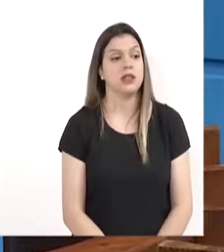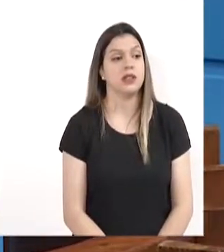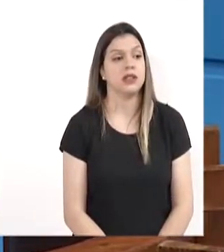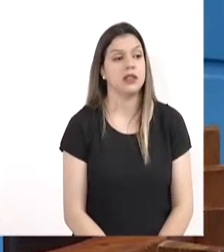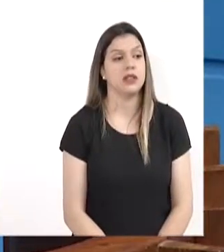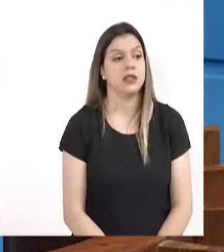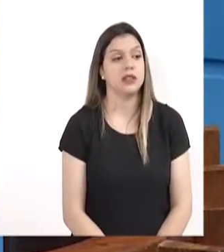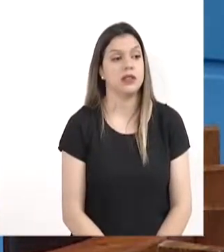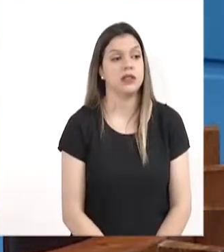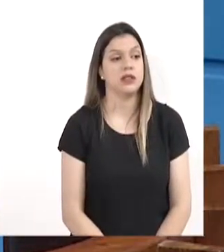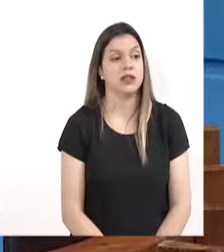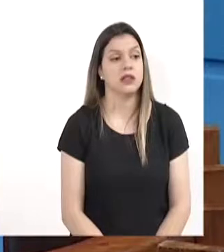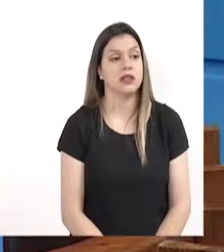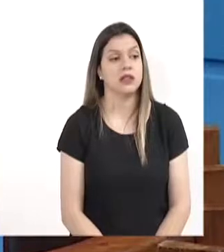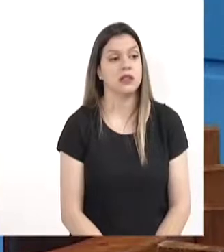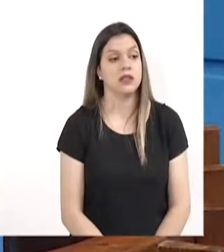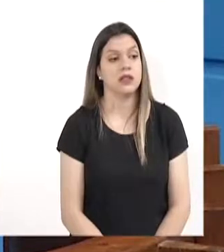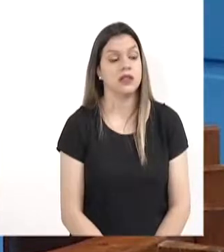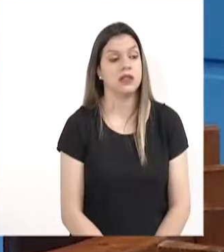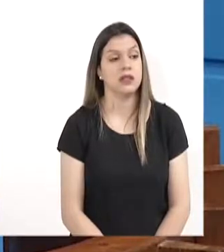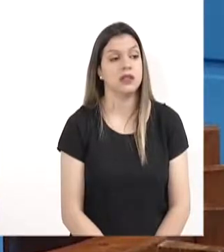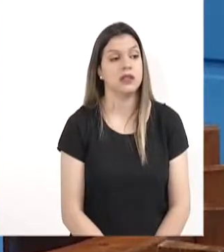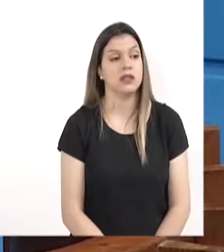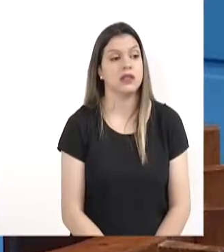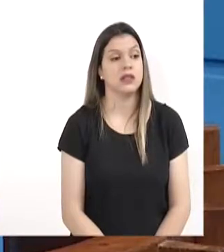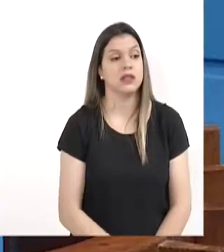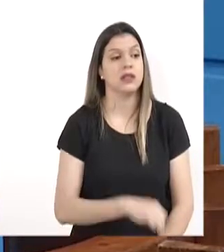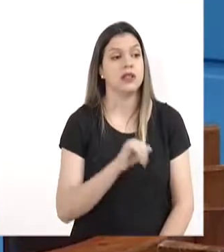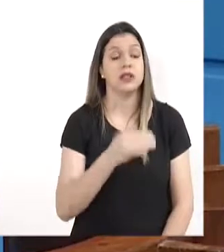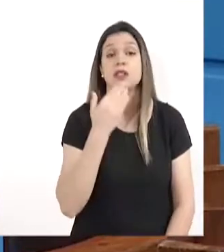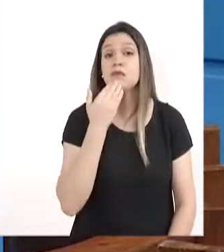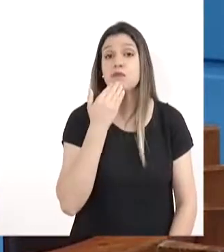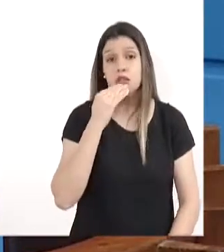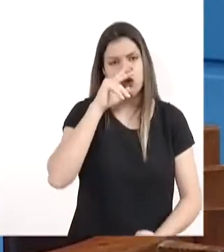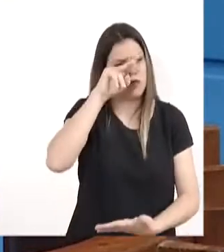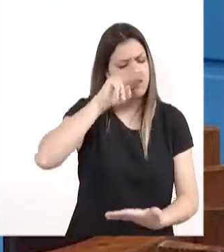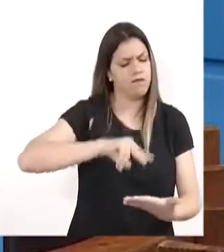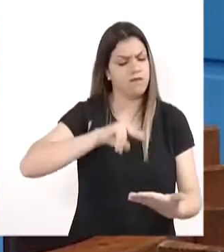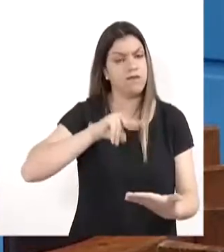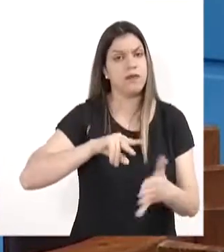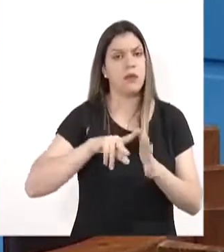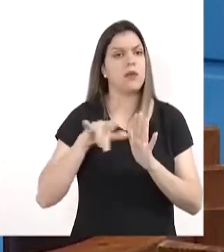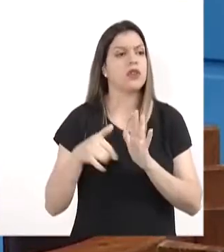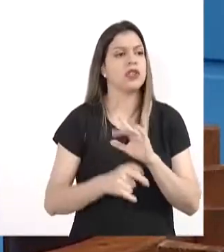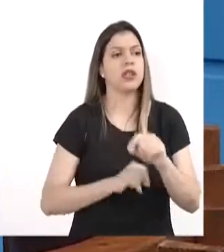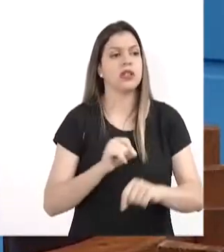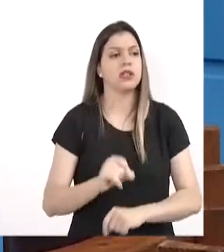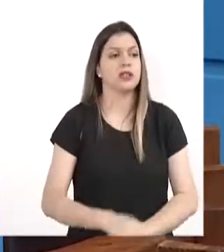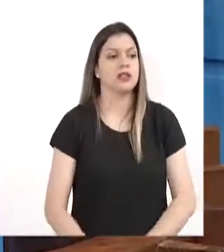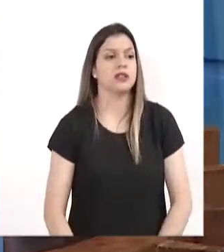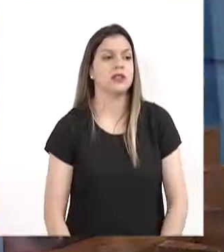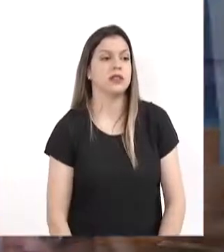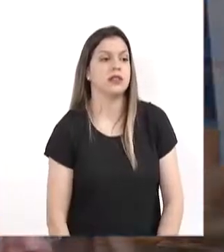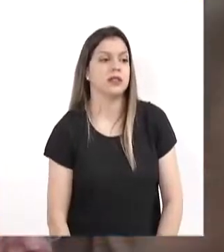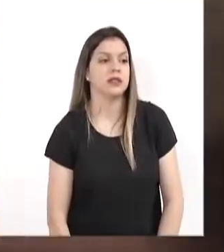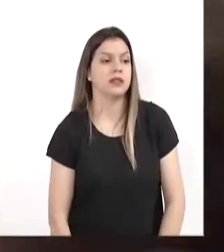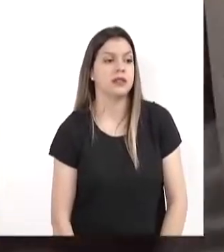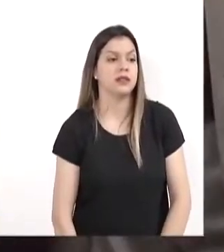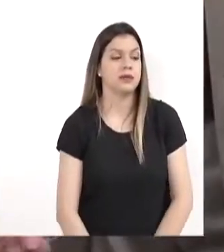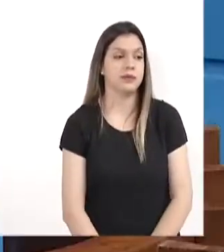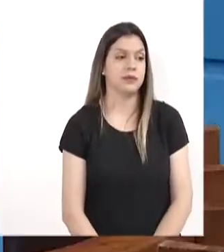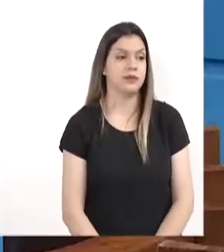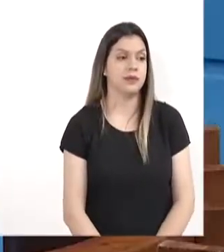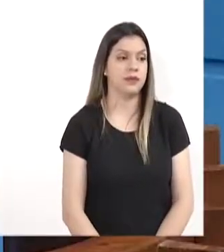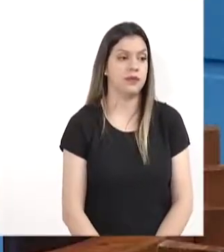pedir vista, e esse plenário aprovar a vista desse projeto, para fazer o seguinte cálculo: quanto que arrecada,